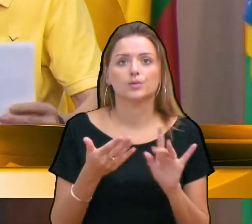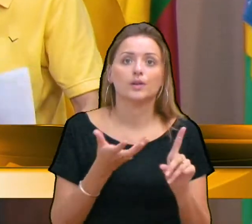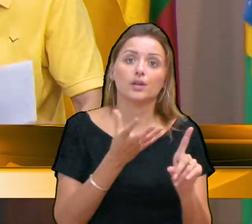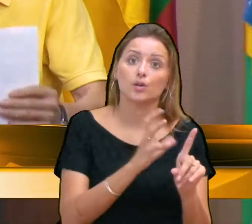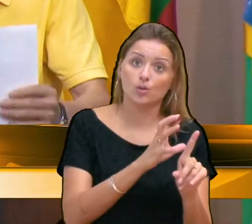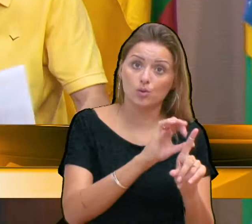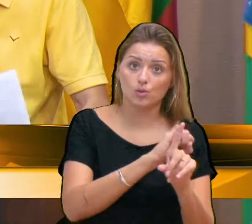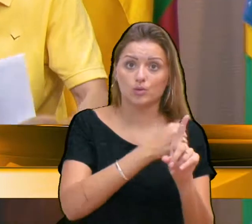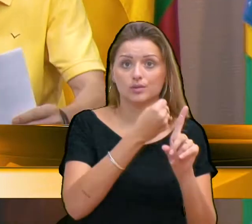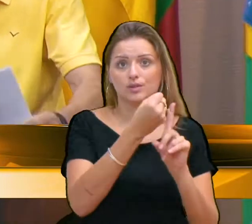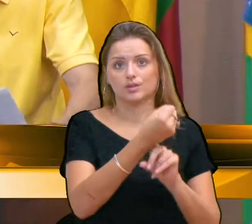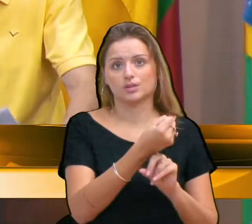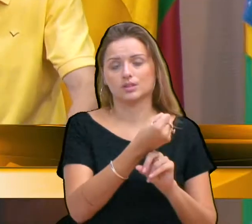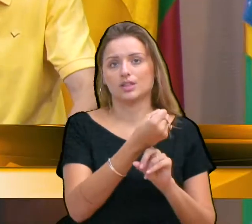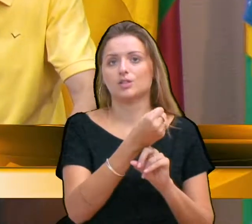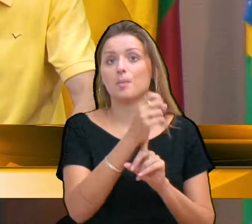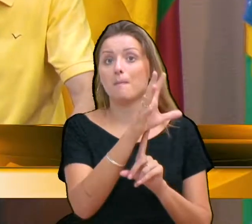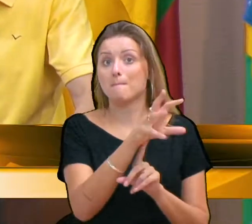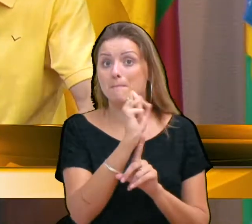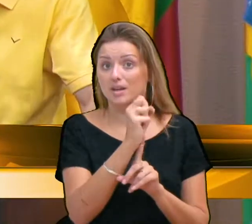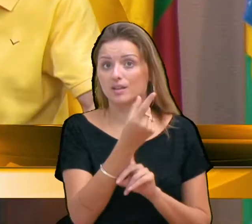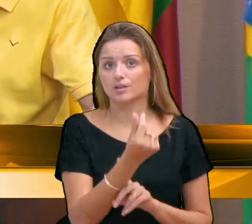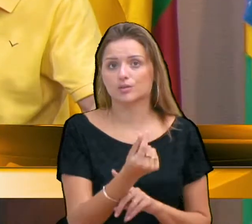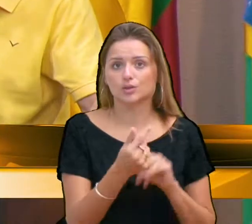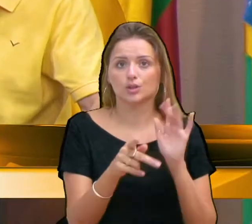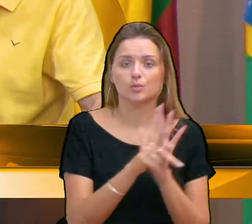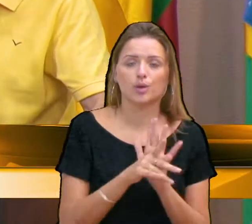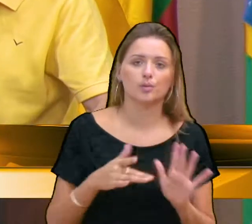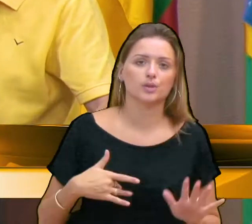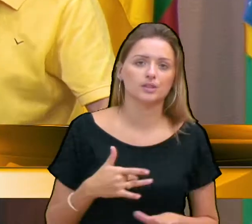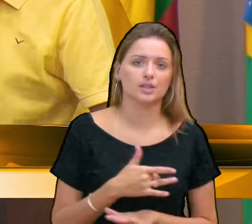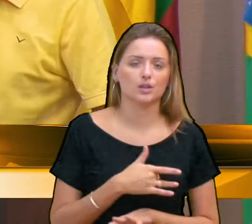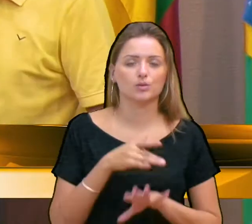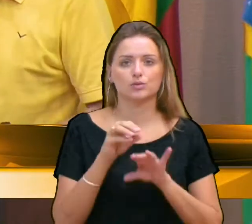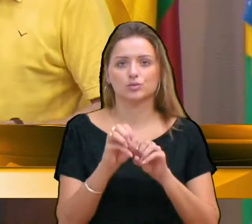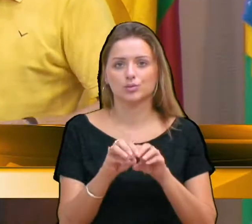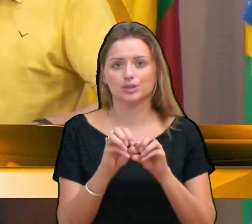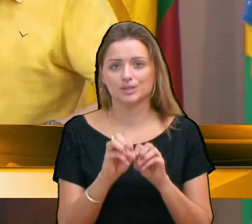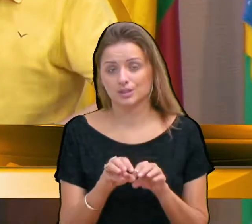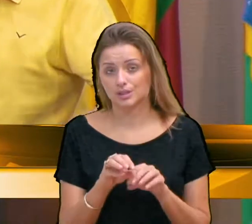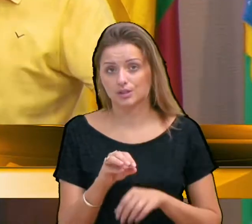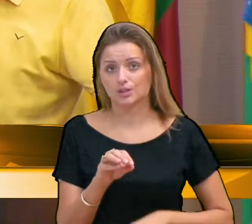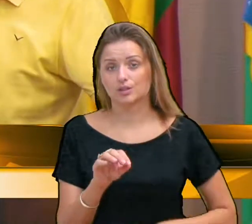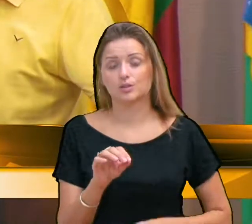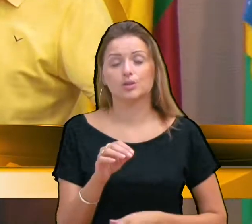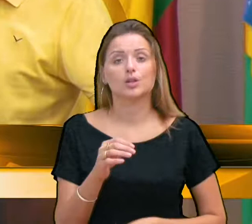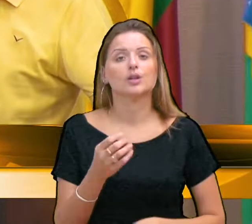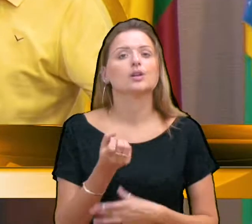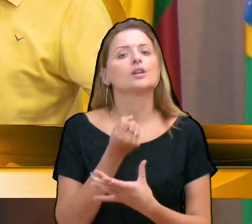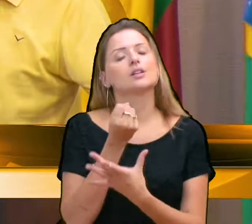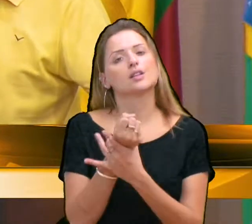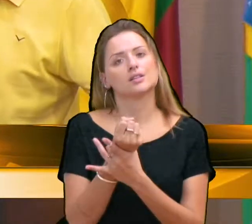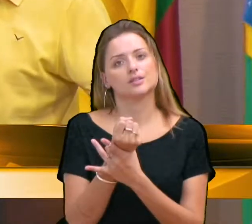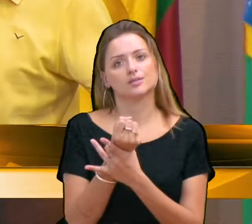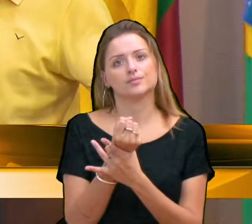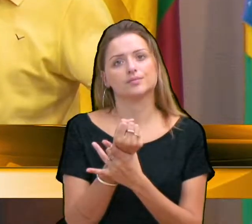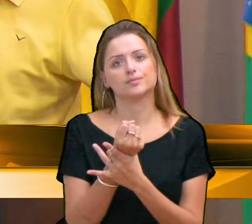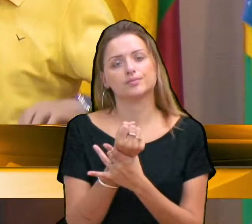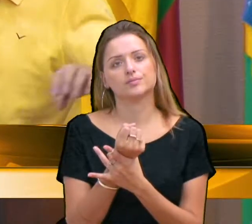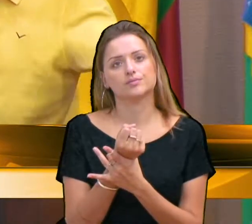sociedade, tirando dinheiro destinado para a saúde, para a educação, para a segurança,